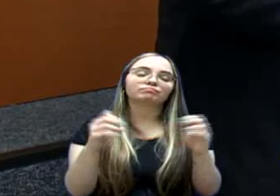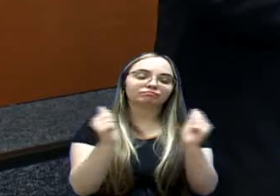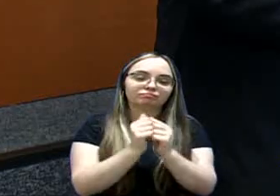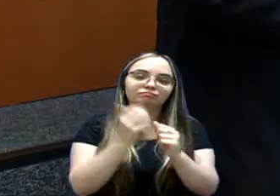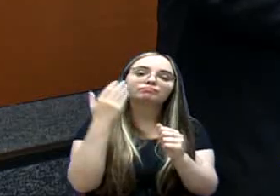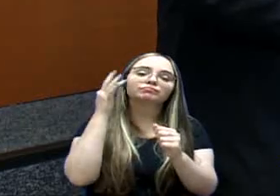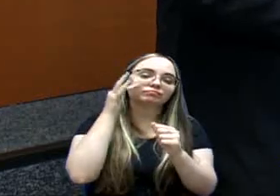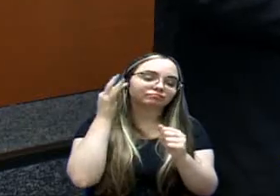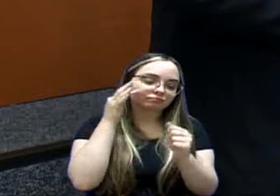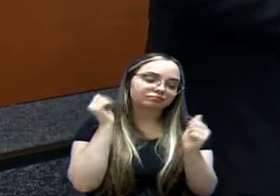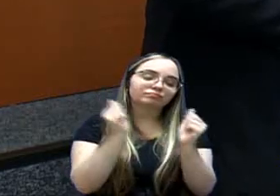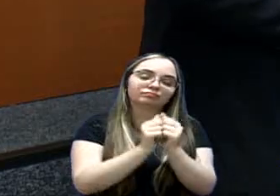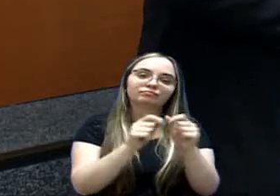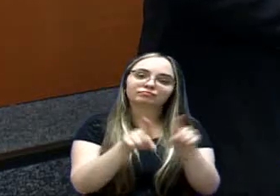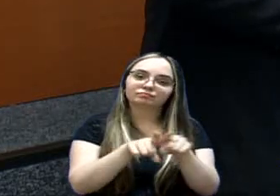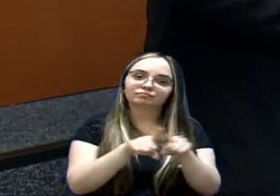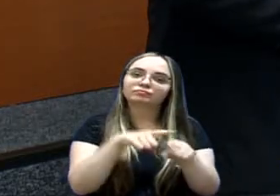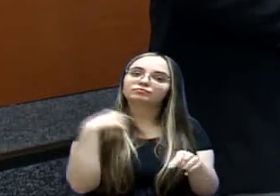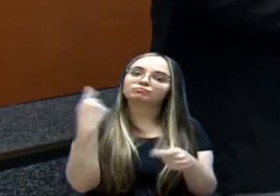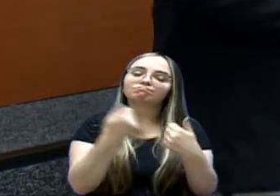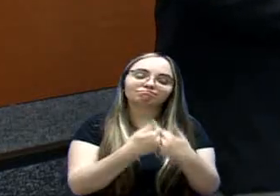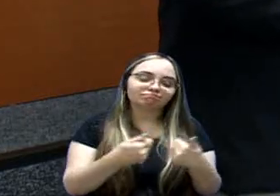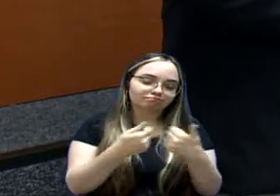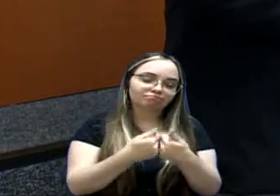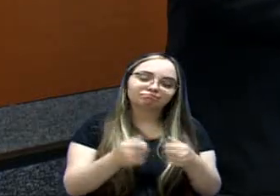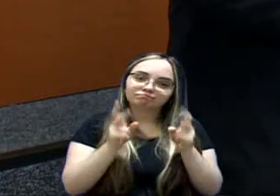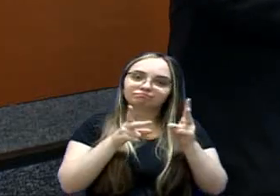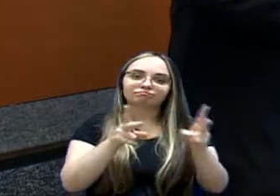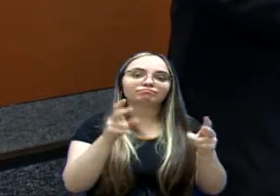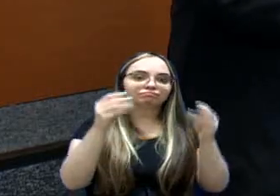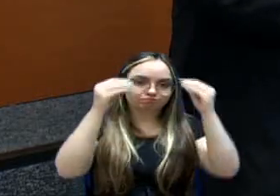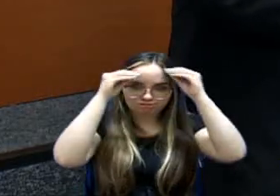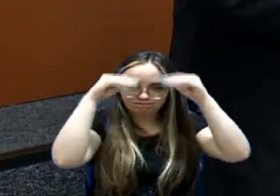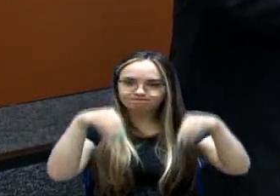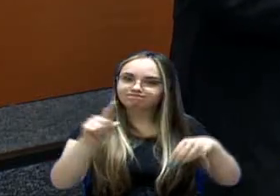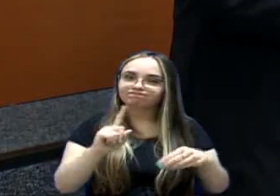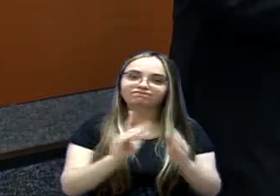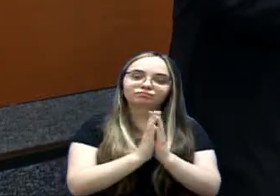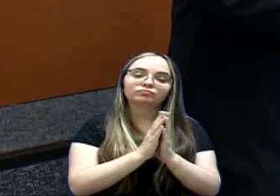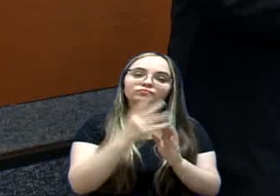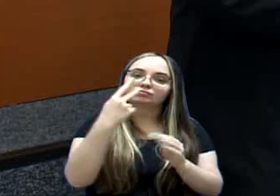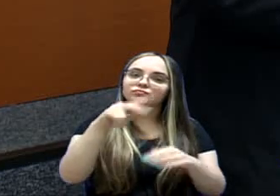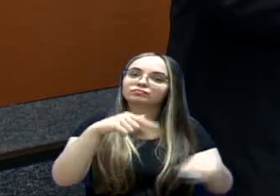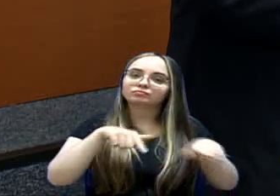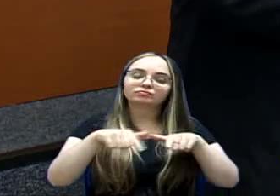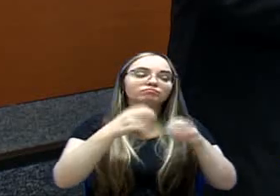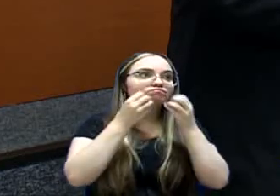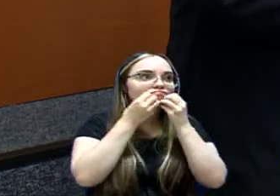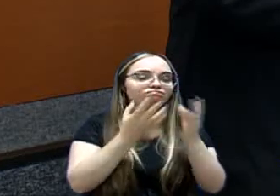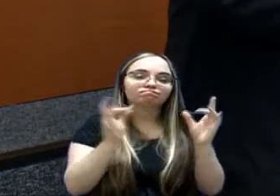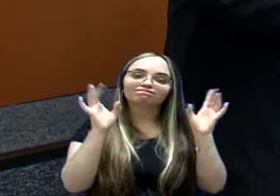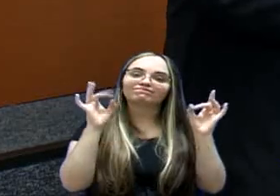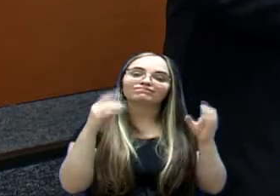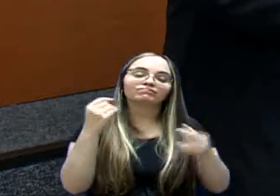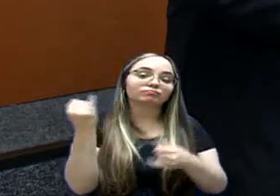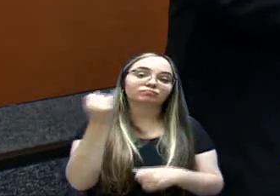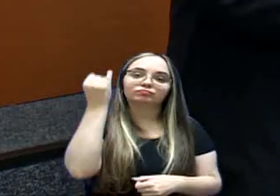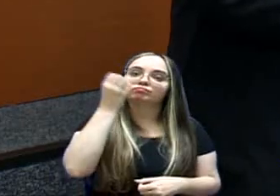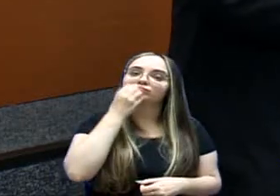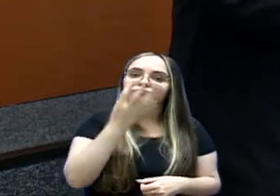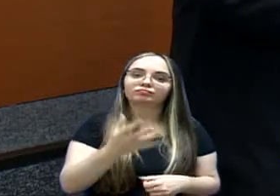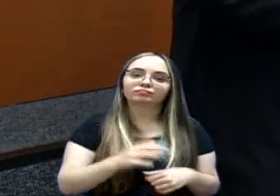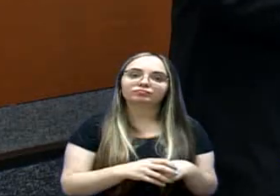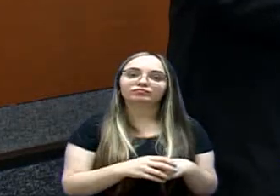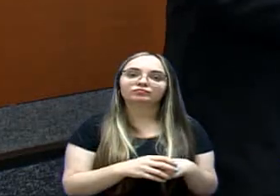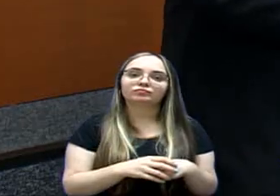esteve presente, então é a luta contínua, então desanime, o trabalho da optometria é de extrema importância, tinha o